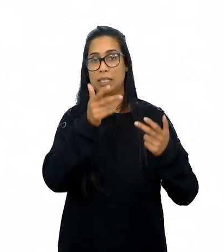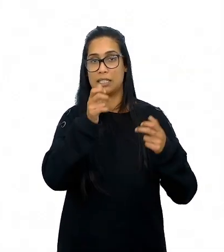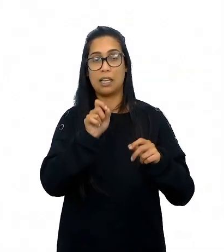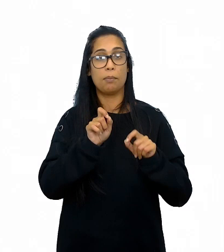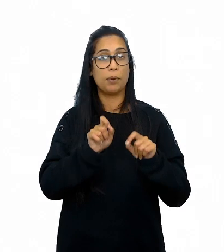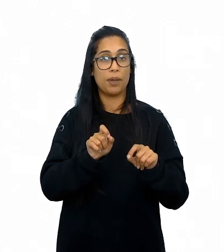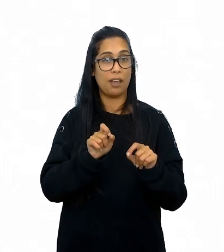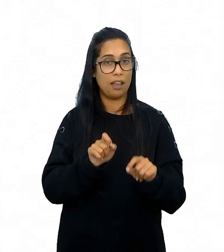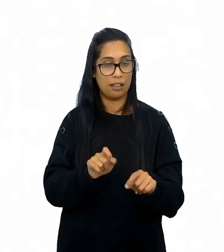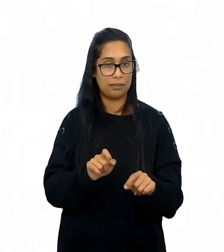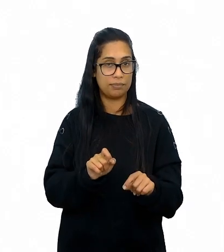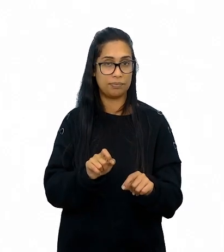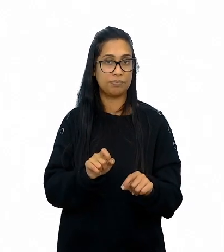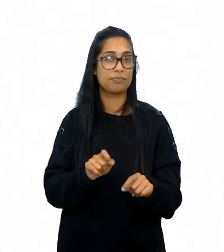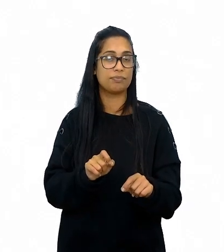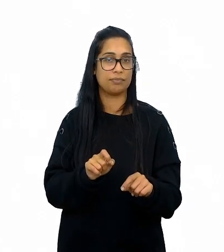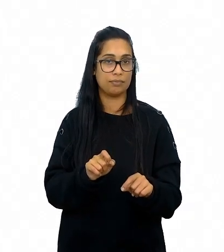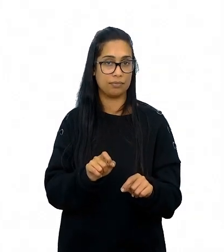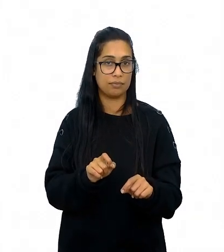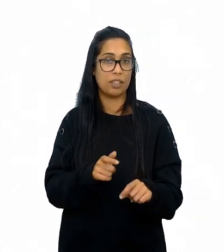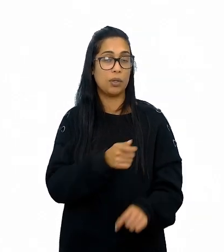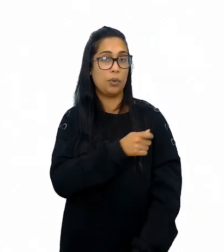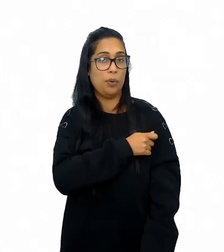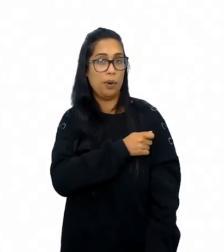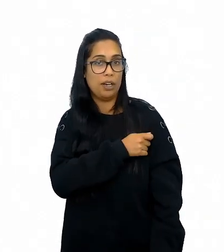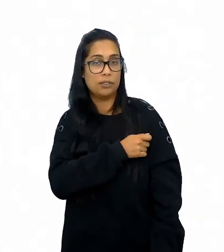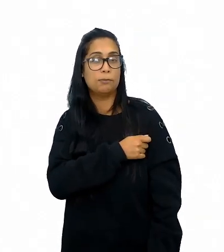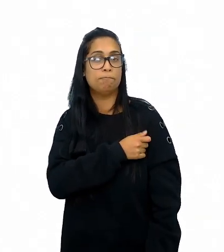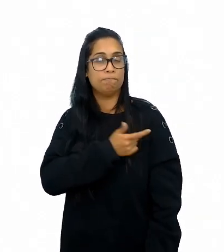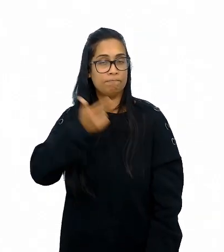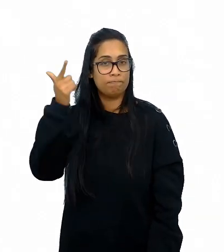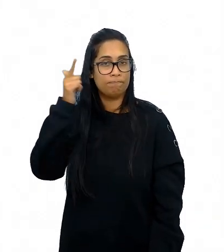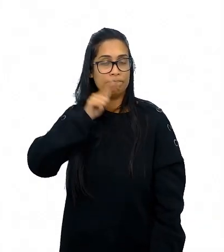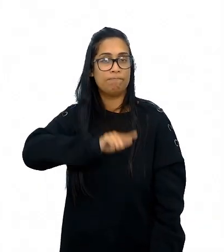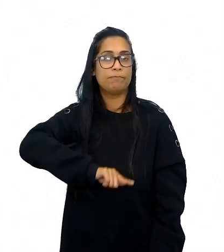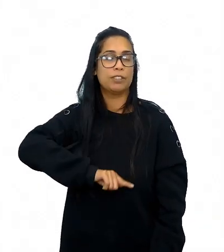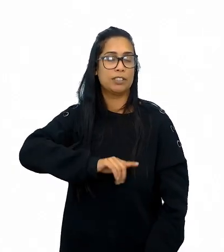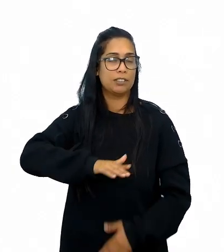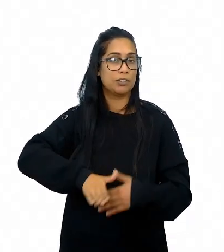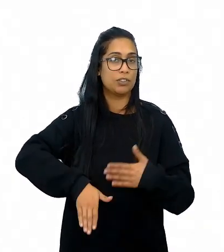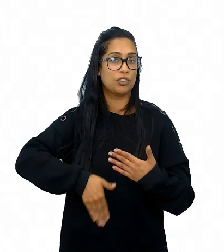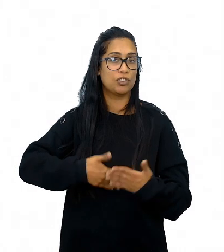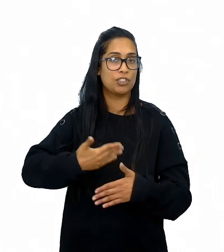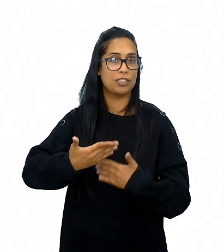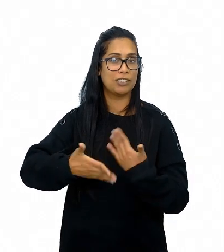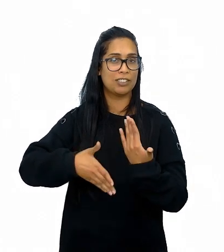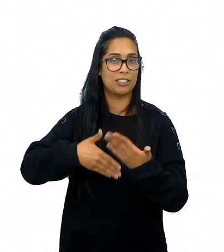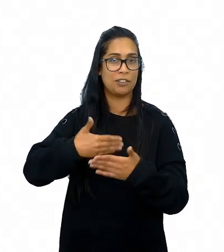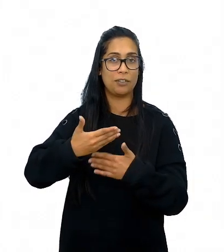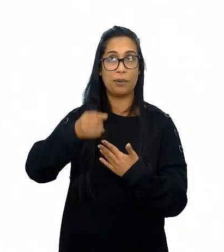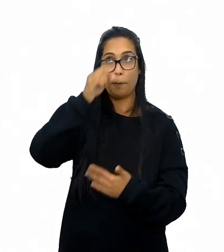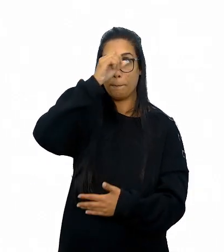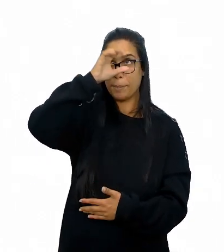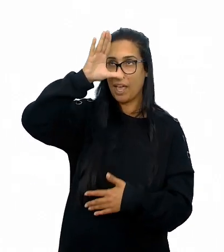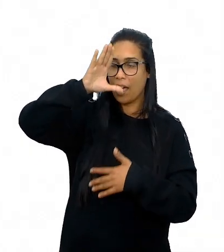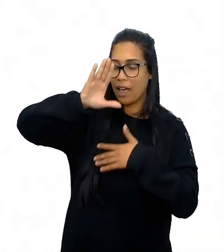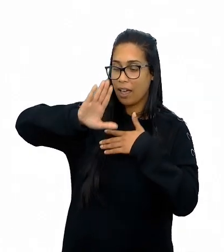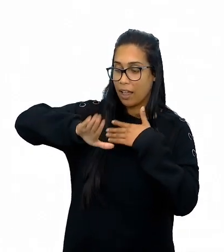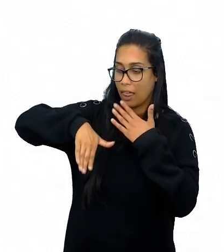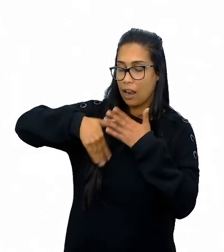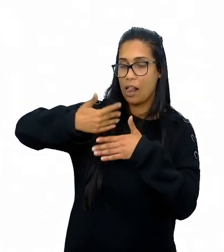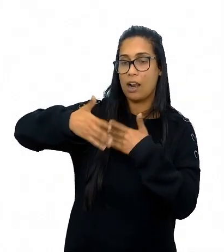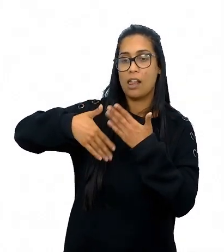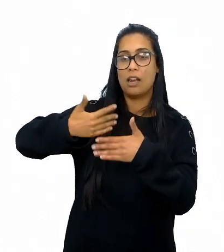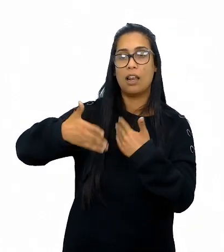balança, a gente percebe que o estudante ali ele conseguiu desenvolver muitos conhecimentos e que, portanto, às vezes